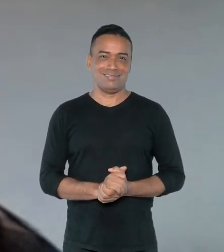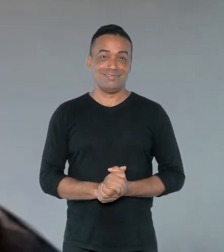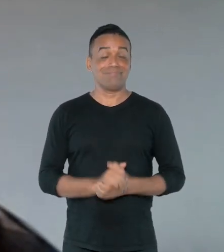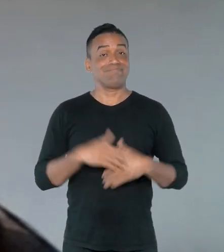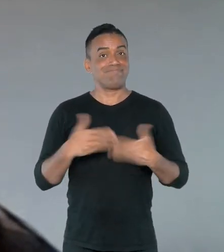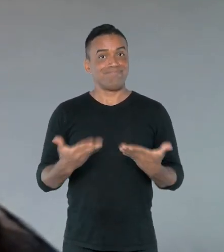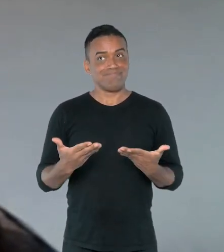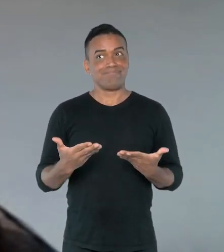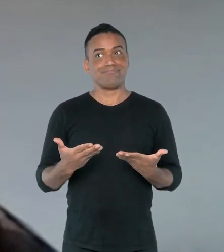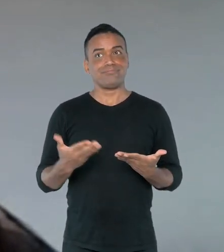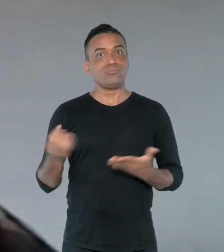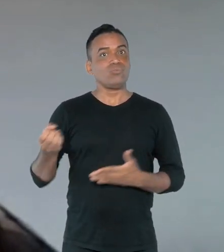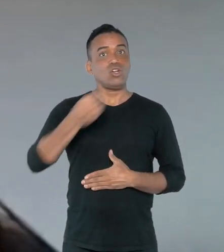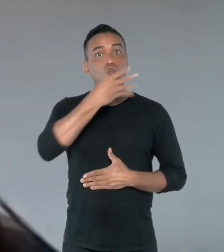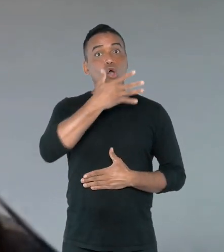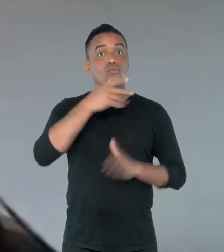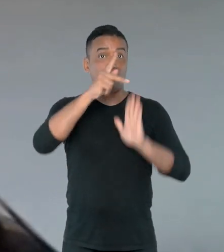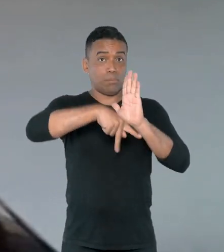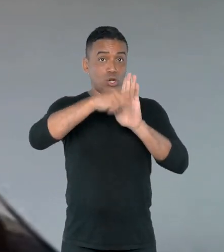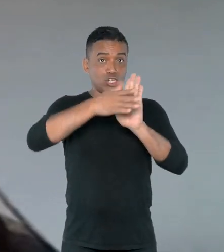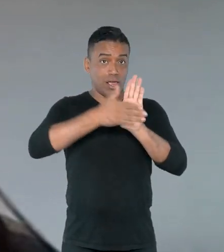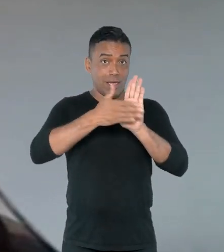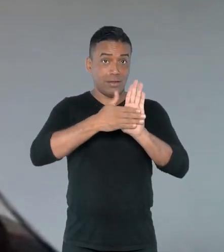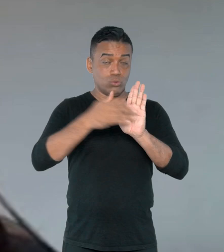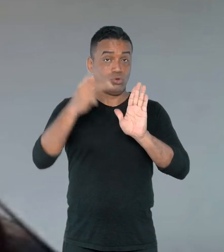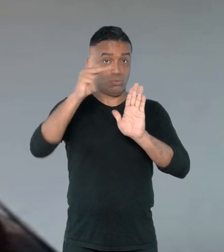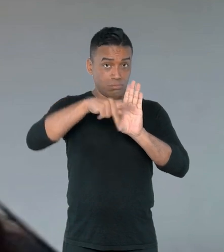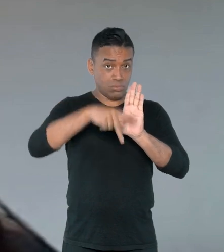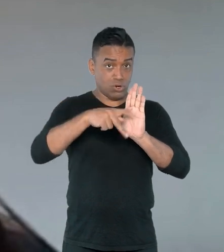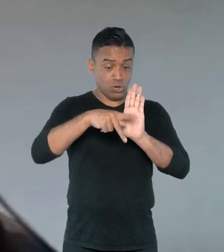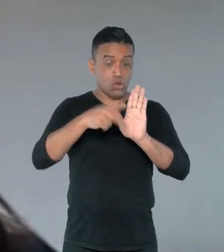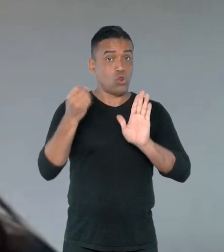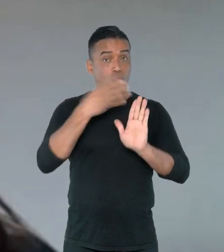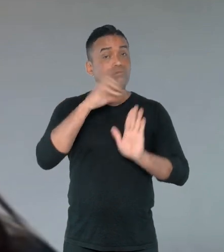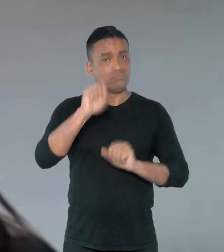Bom, sobre novos projetos, sim.